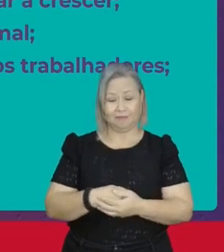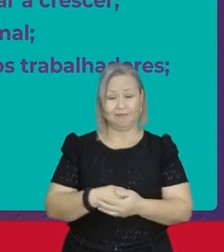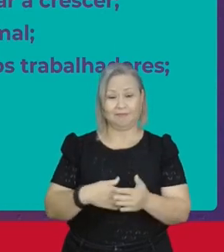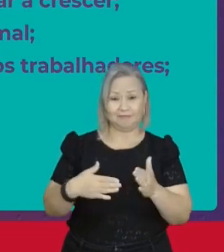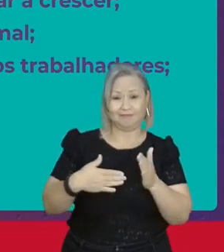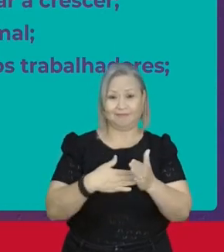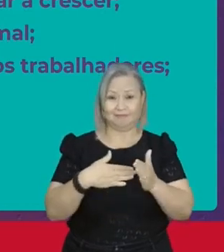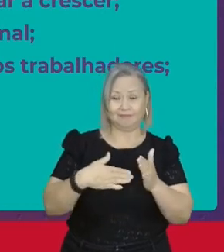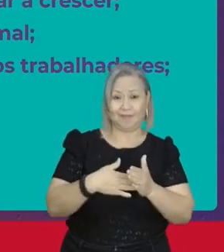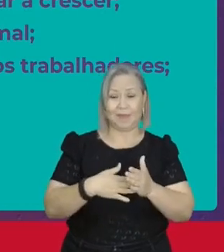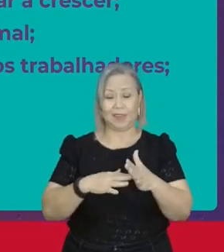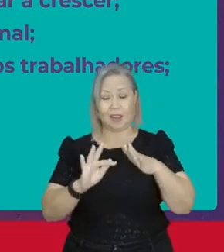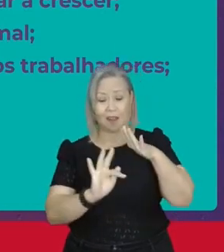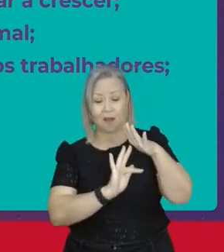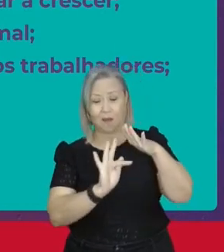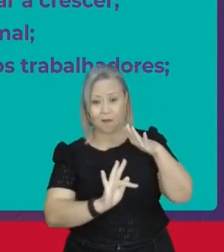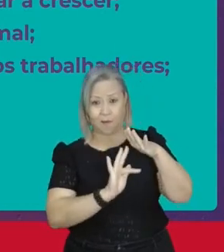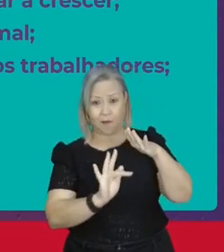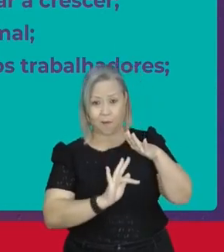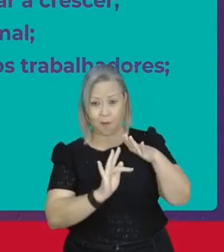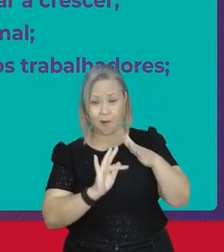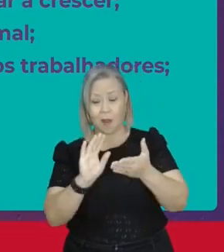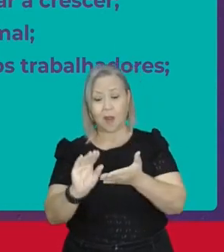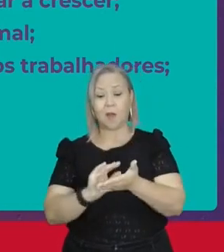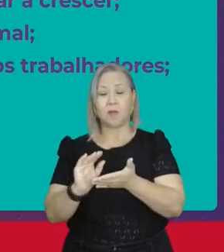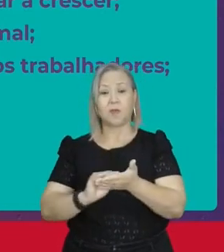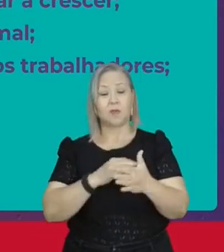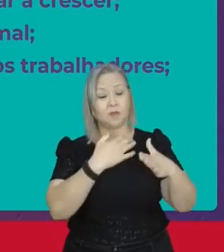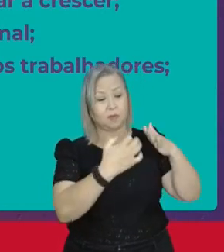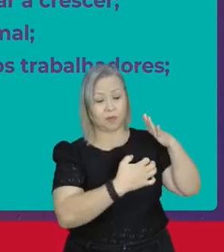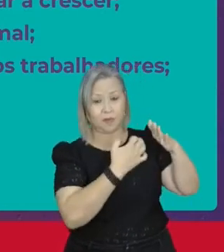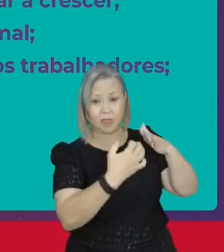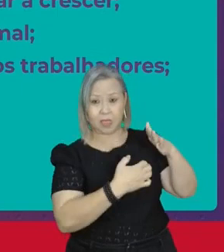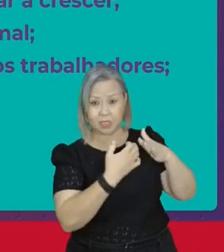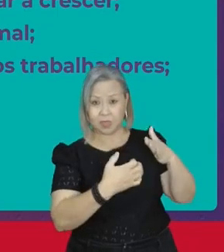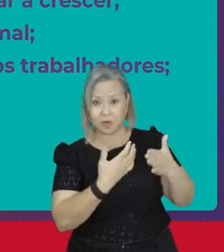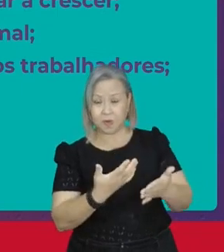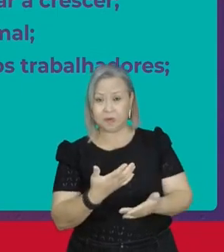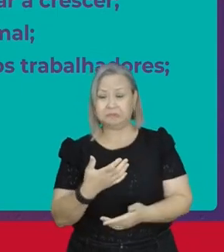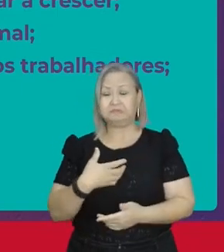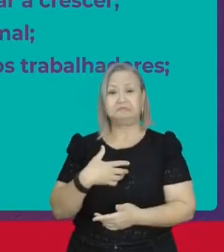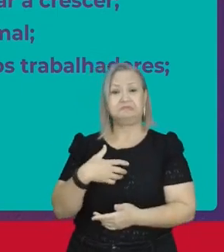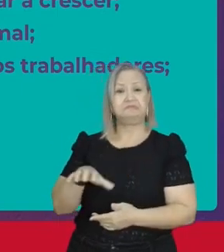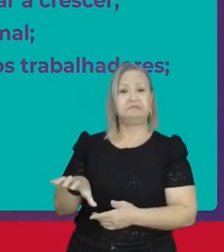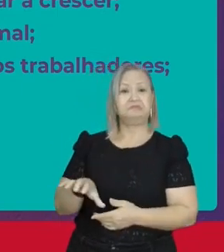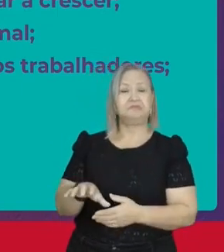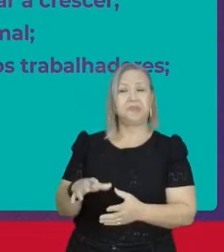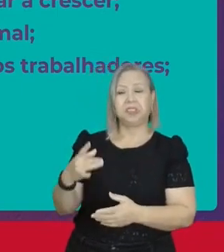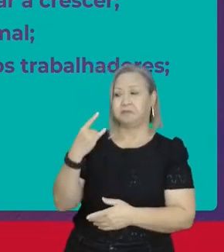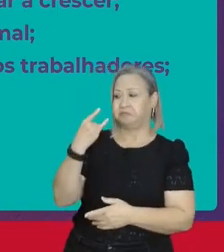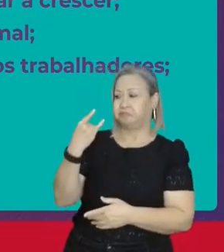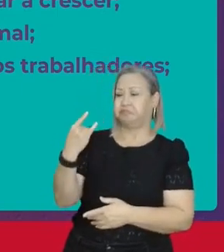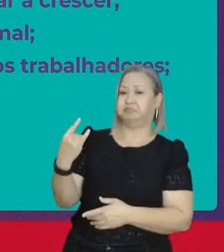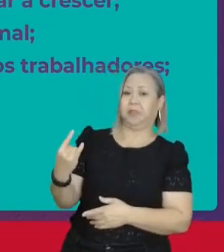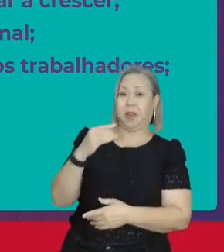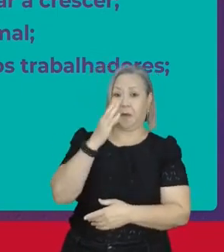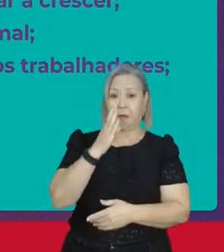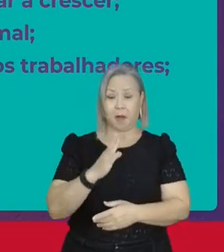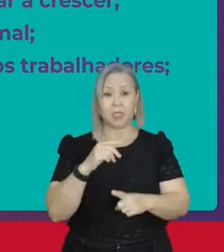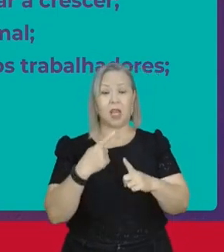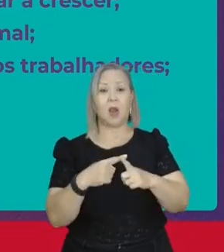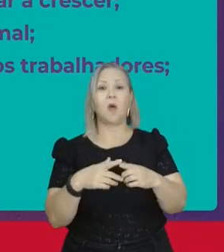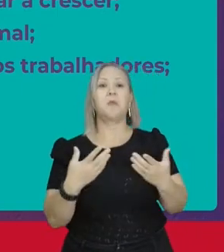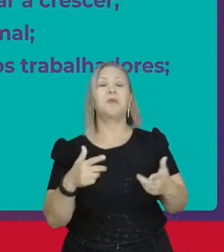da formalização. Que os investidores não se sentiam atraídos pelo Brasil porque